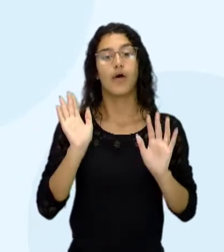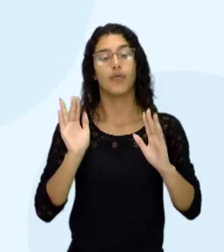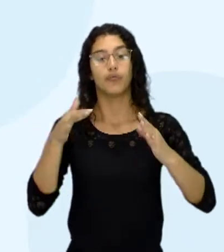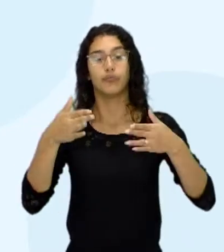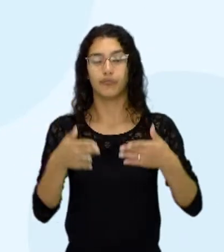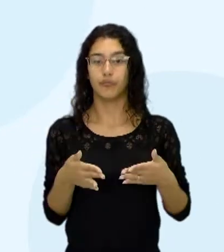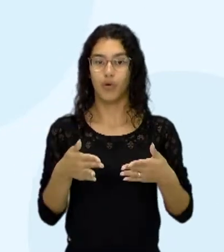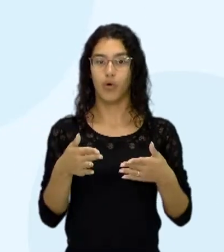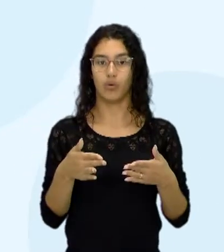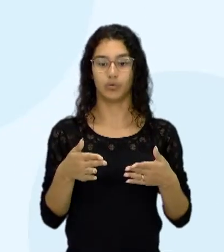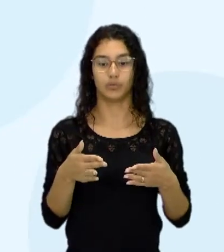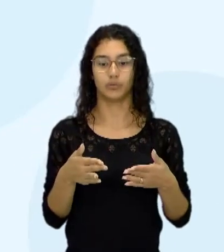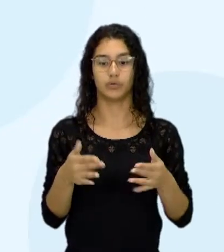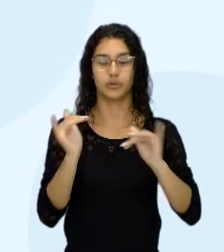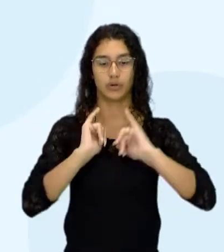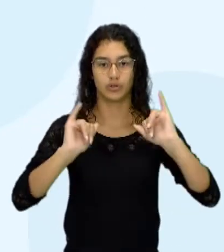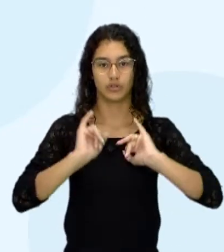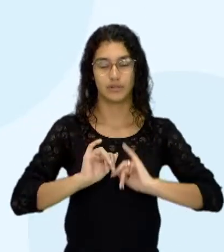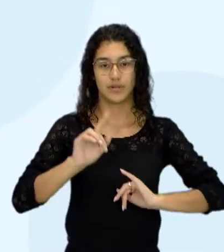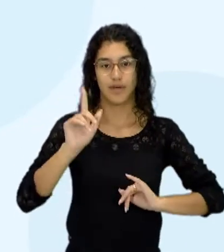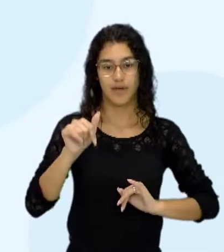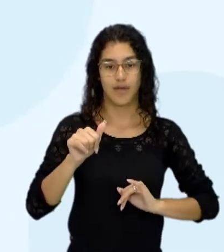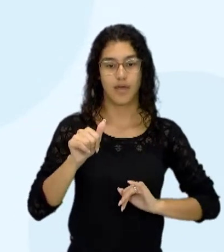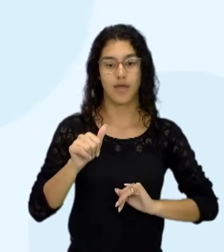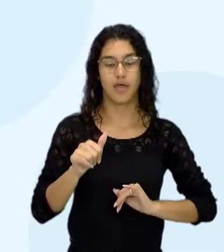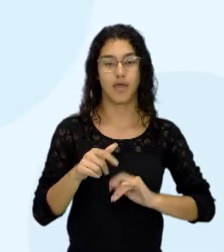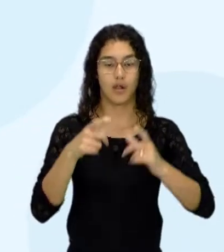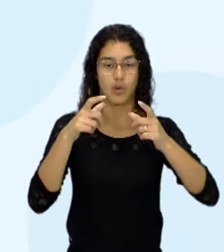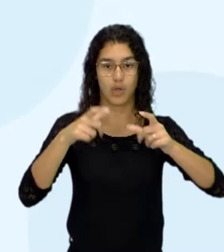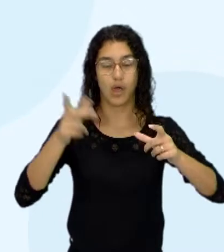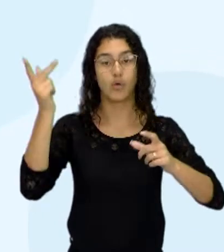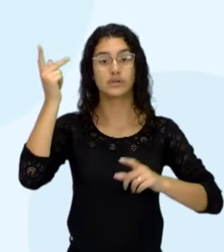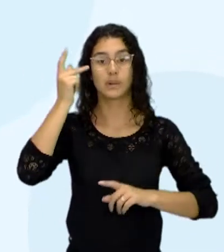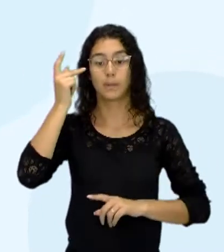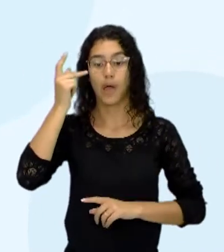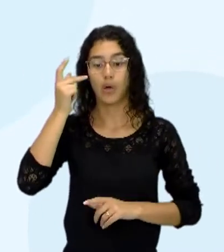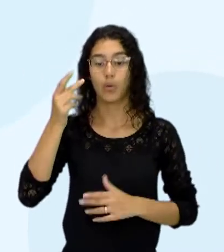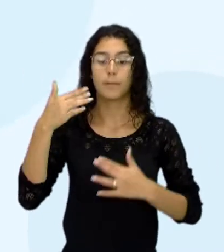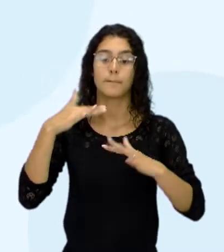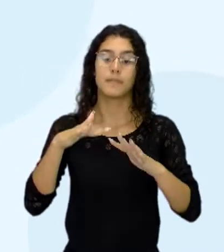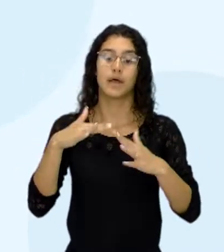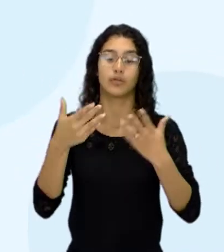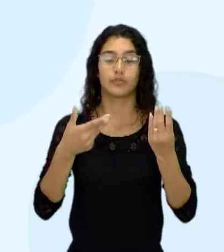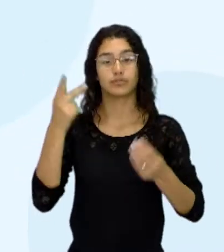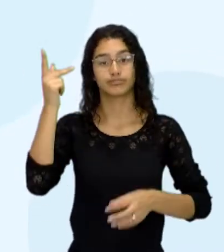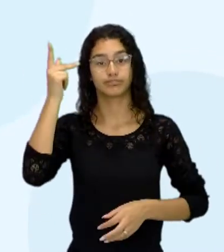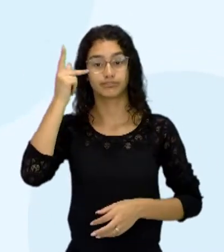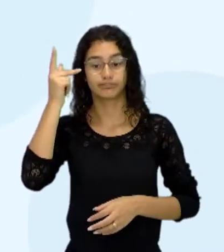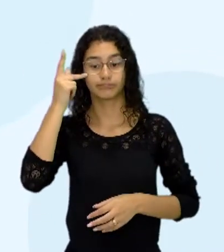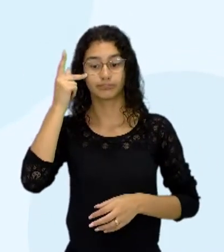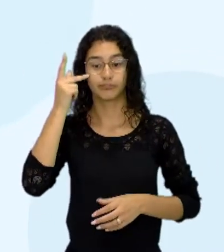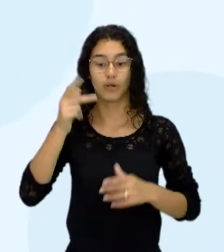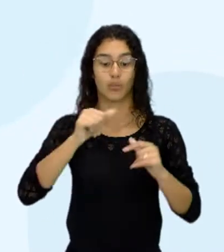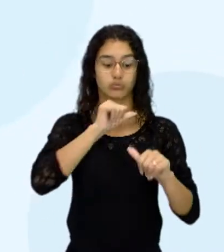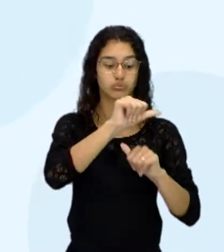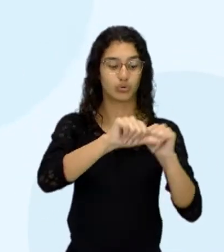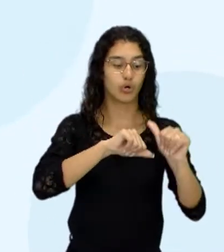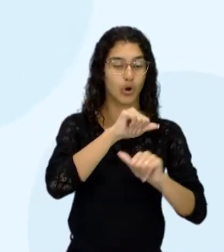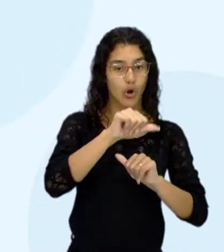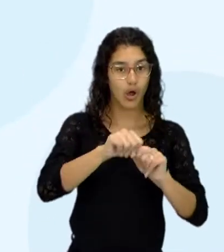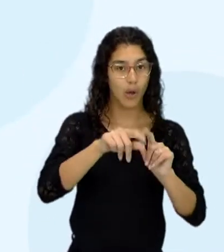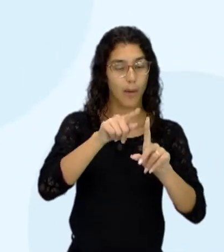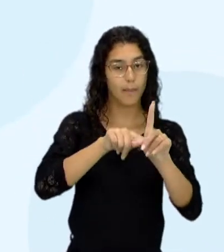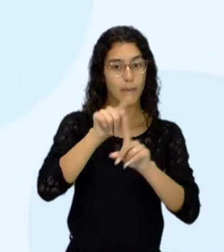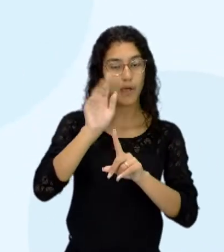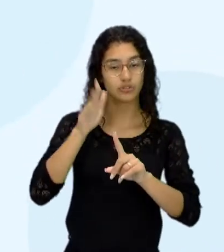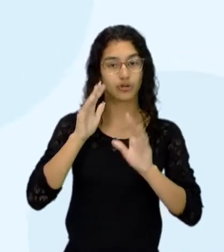foco da notícia vai ser regional, falando de São Paulo. Mas é óbvio que quando você fala de mudança climática, ela já interfere em